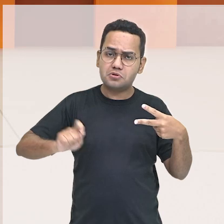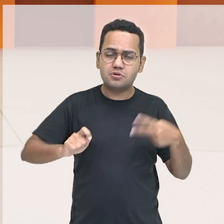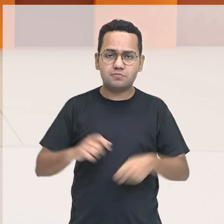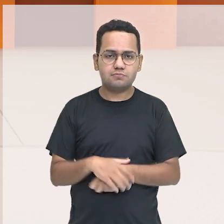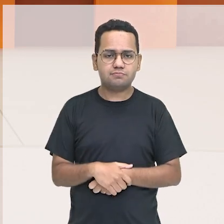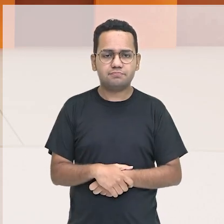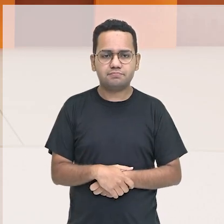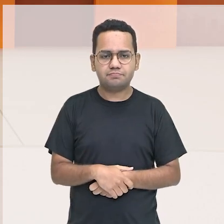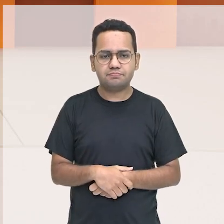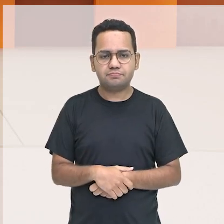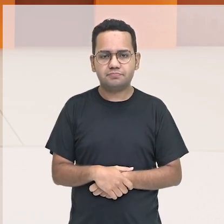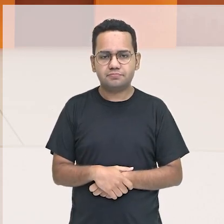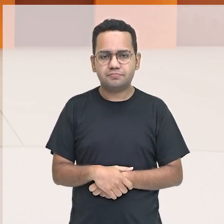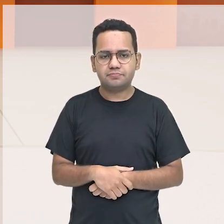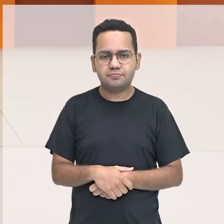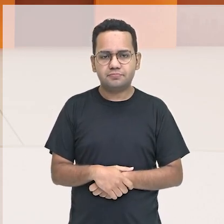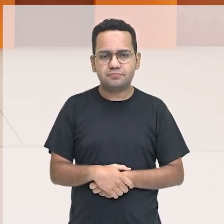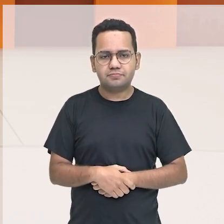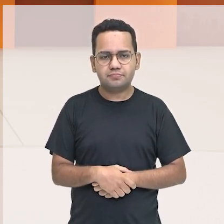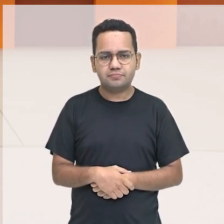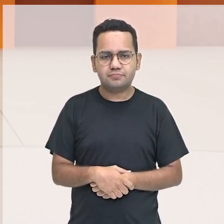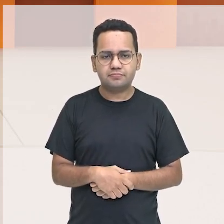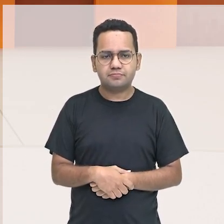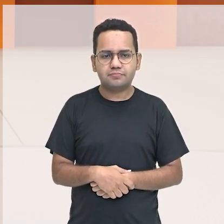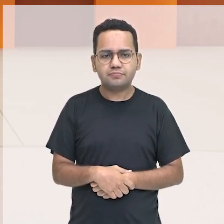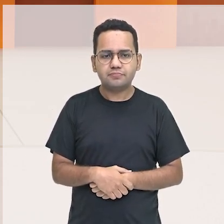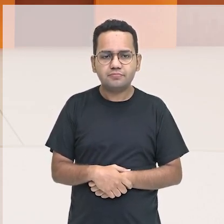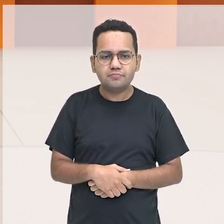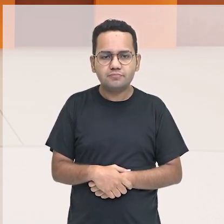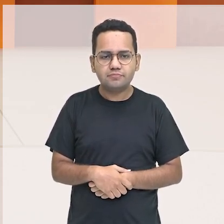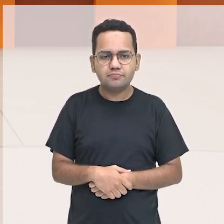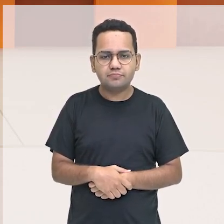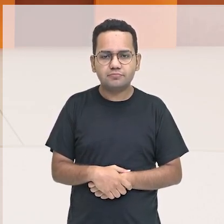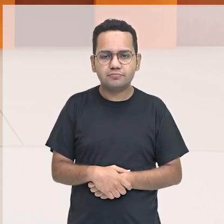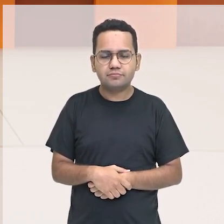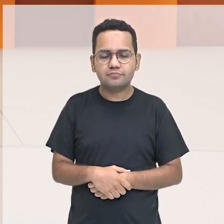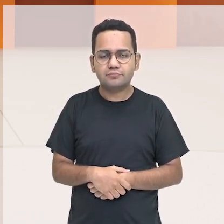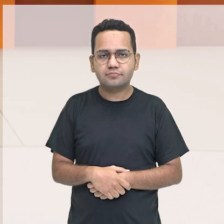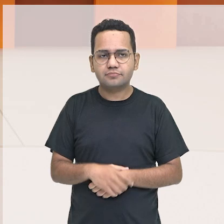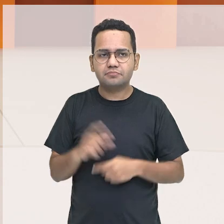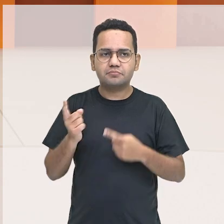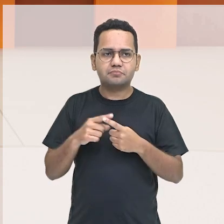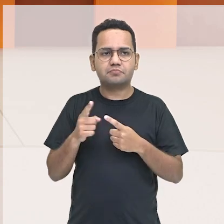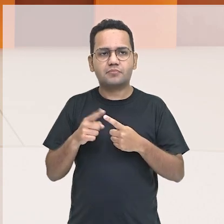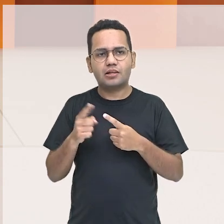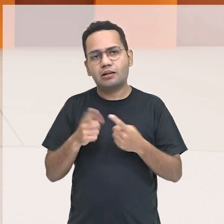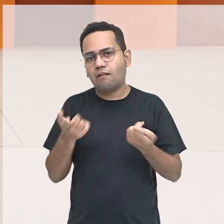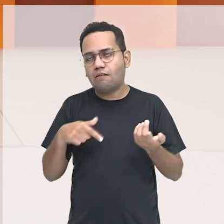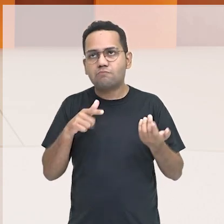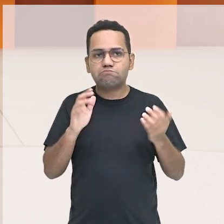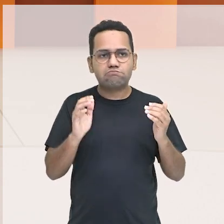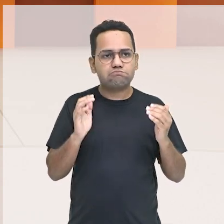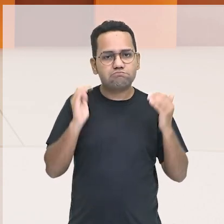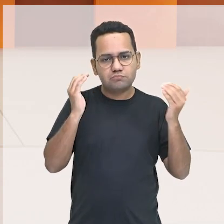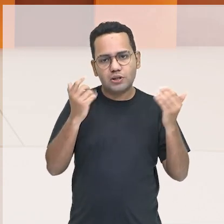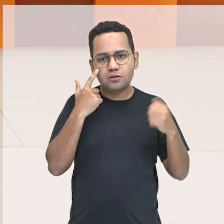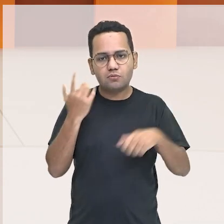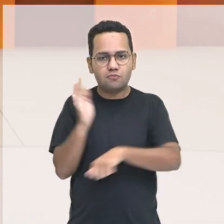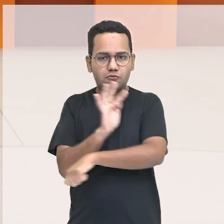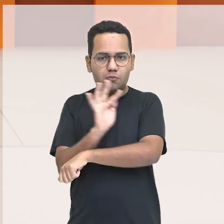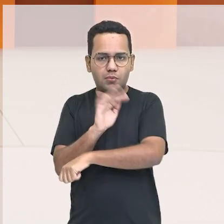já colocamos, né? Aquela que nós chamamos de formal, não é isso? Vamos lá.